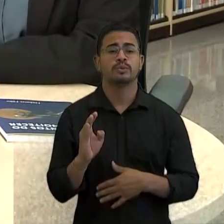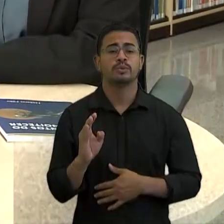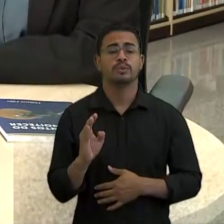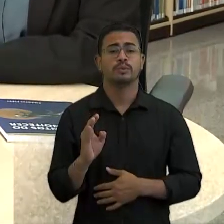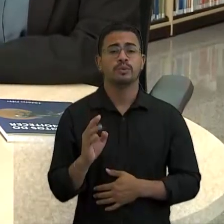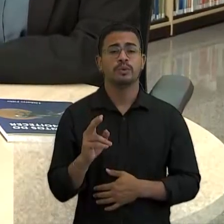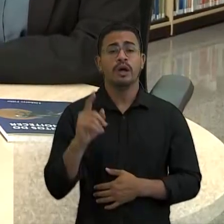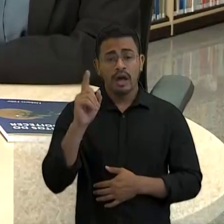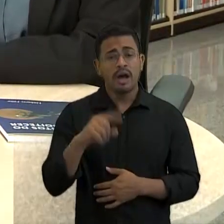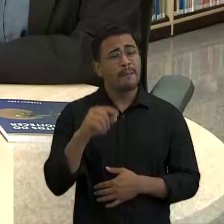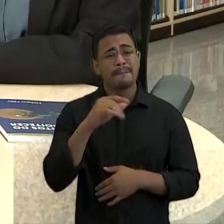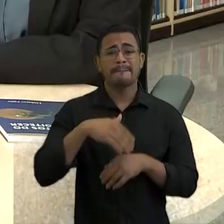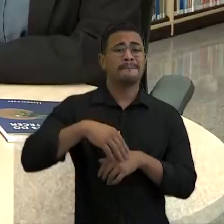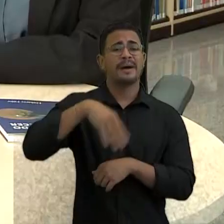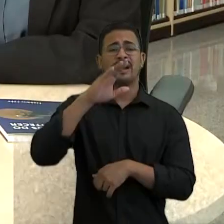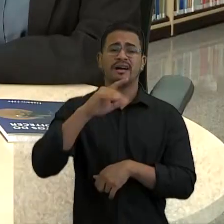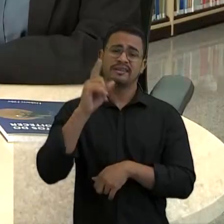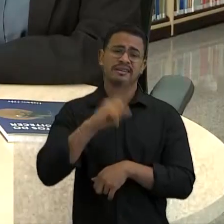por Fernando Pessoa?